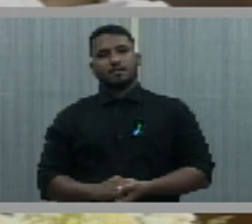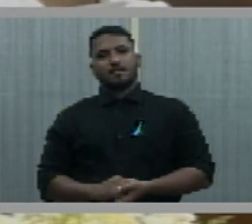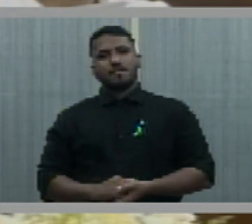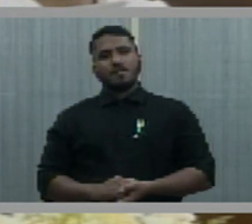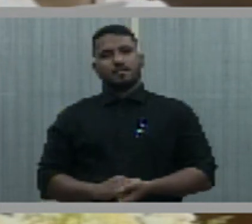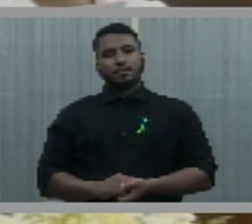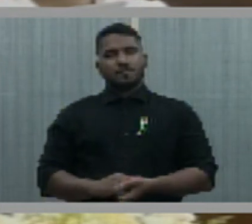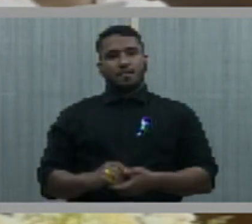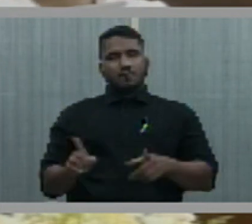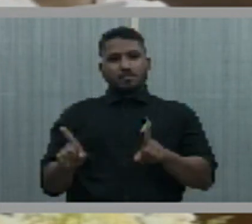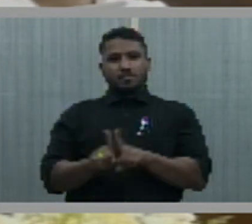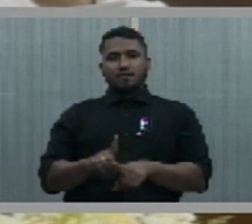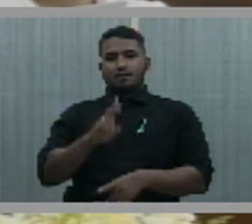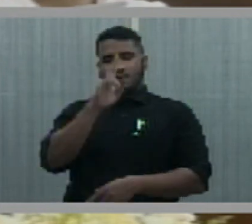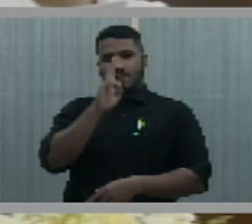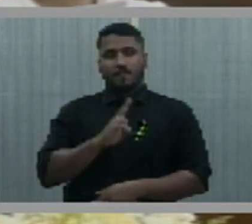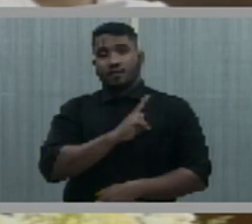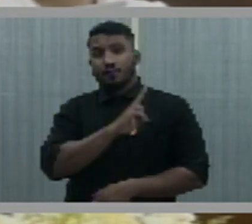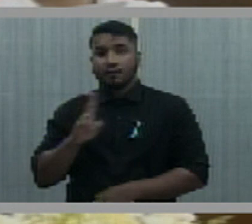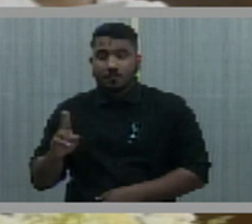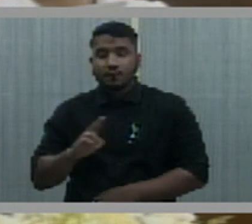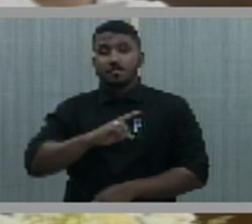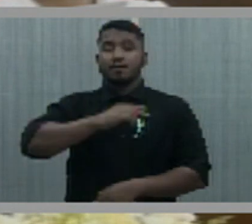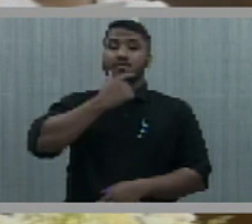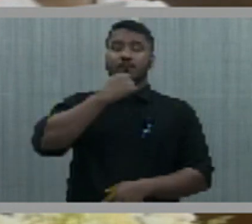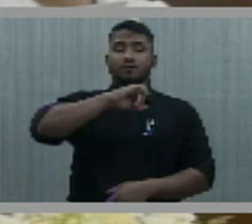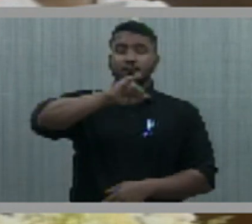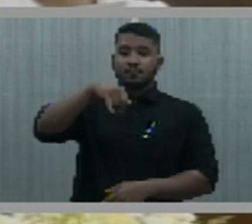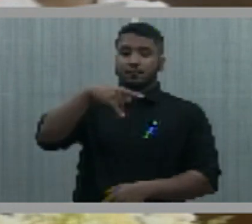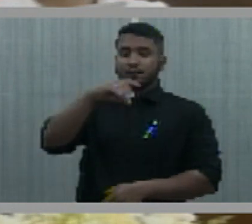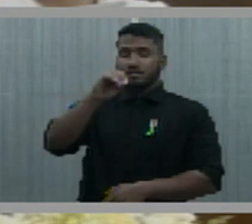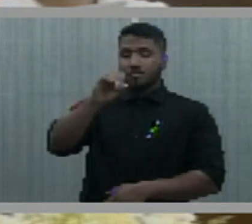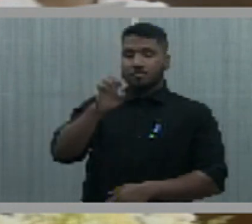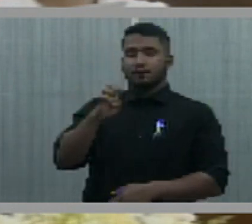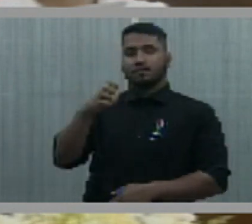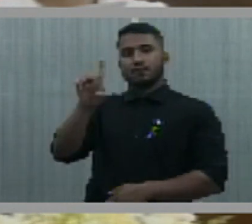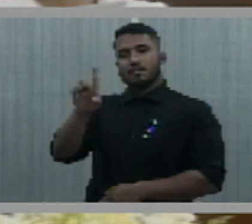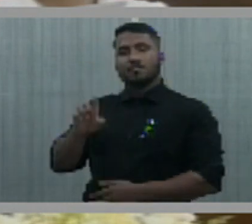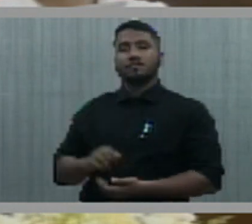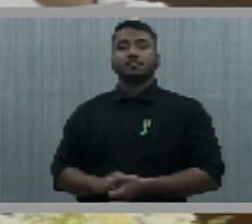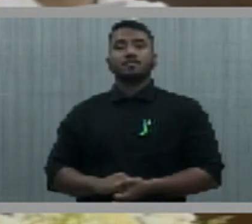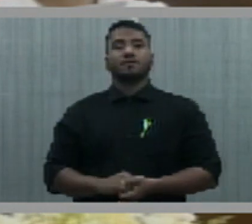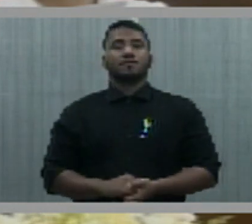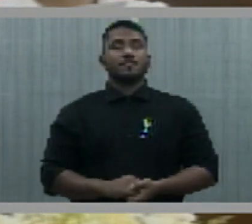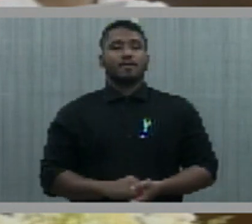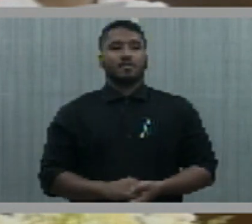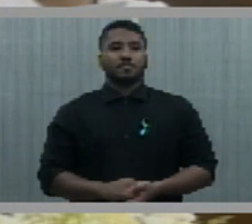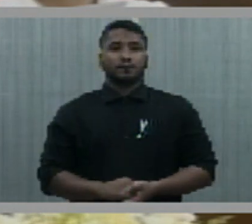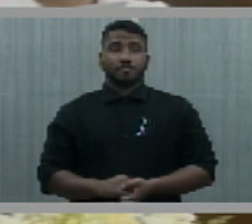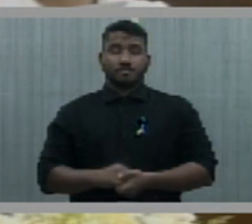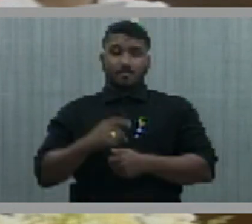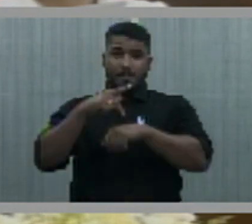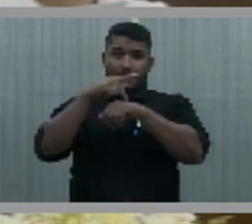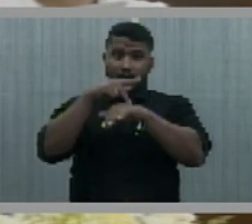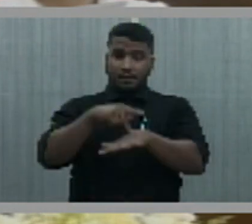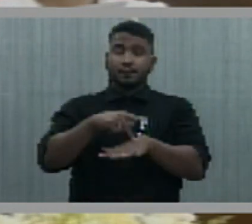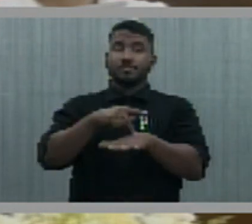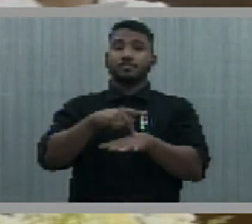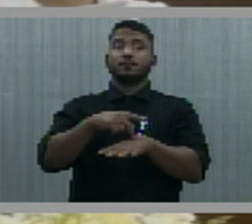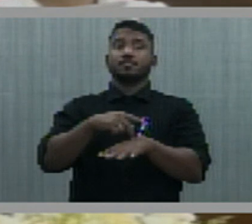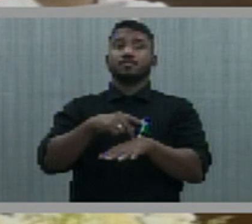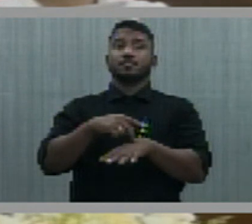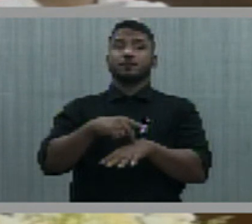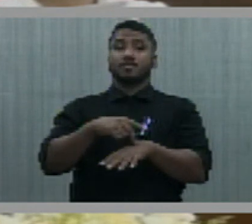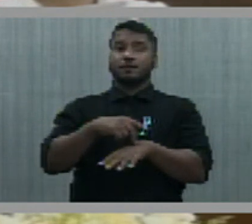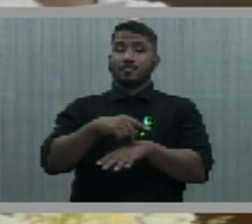O Padre José Dino Ribeiro, da paróquia, da Catedral, né?